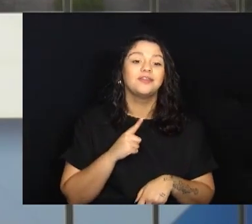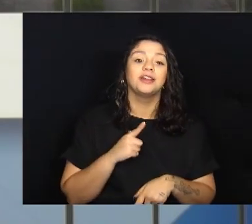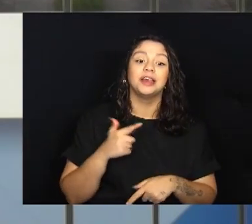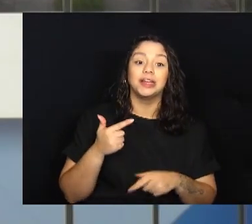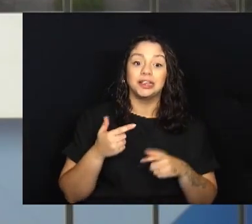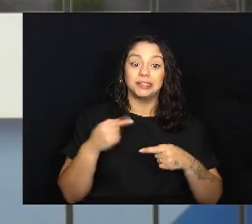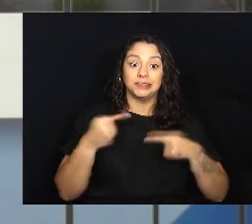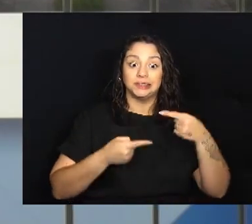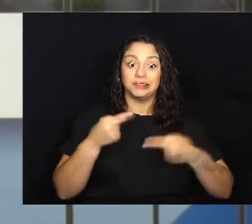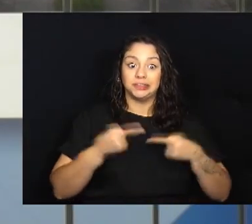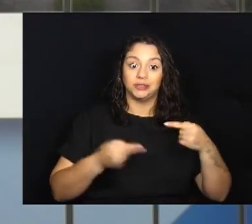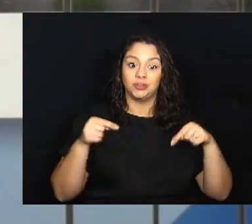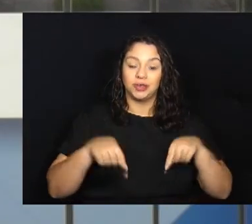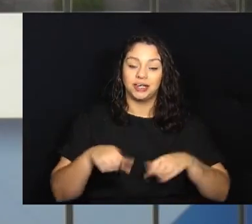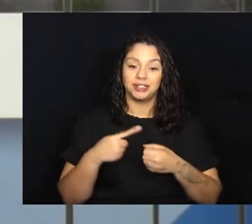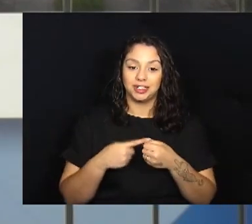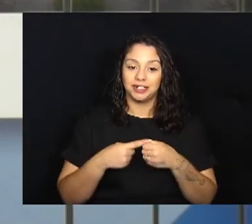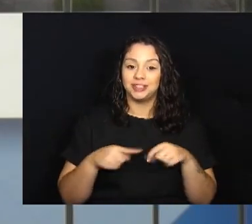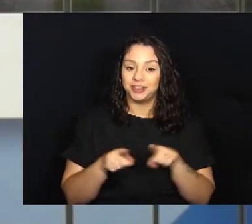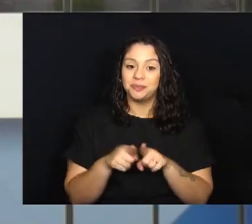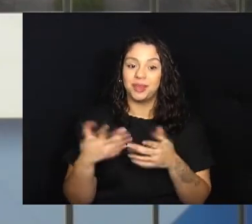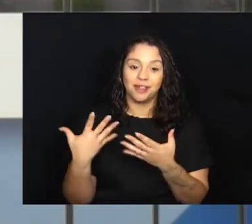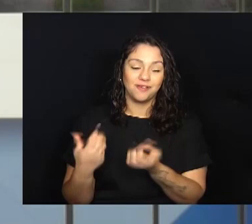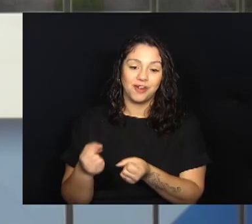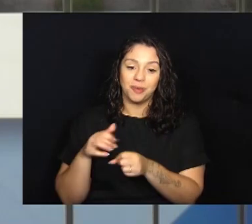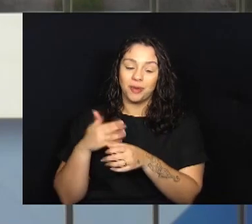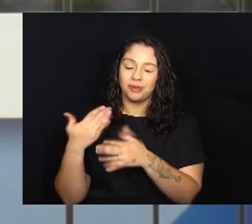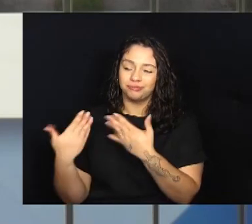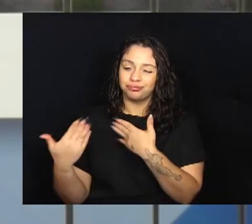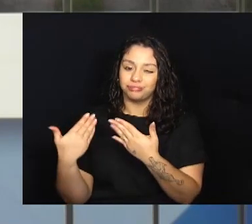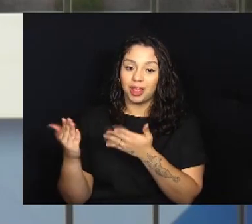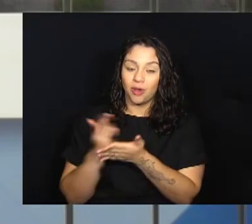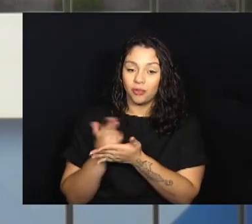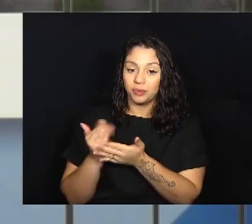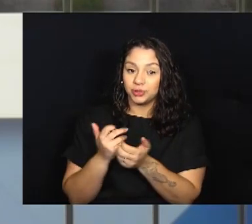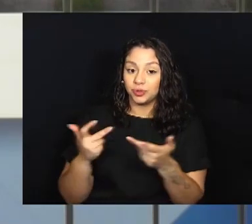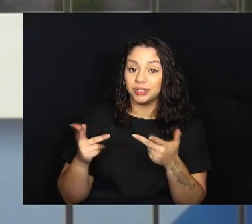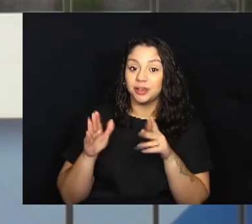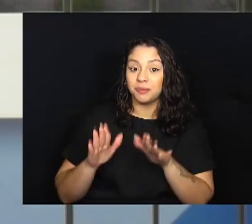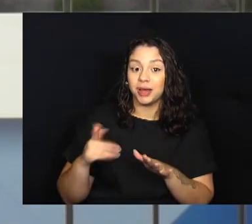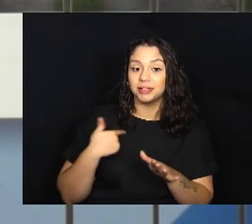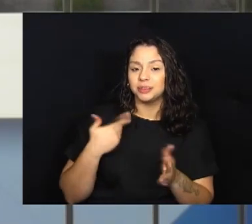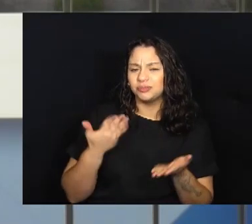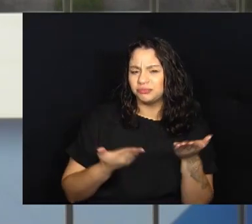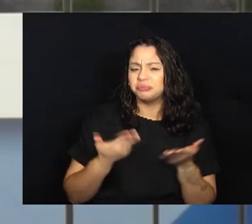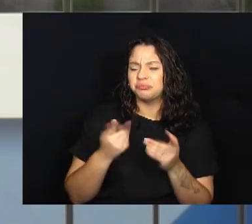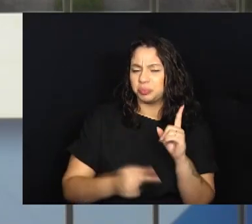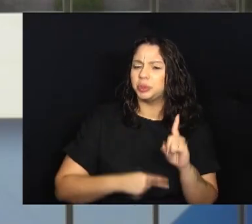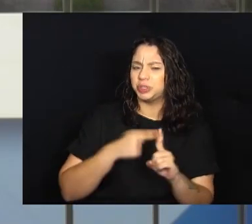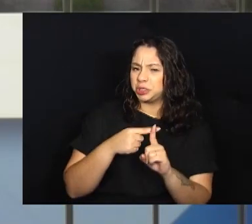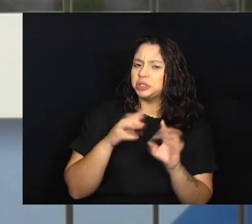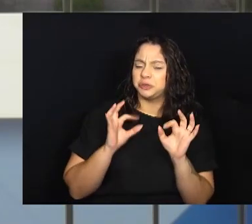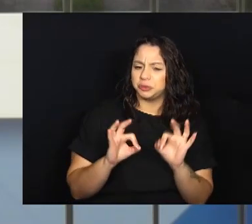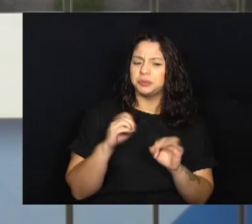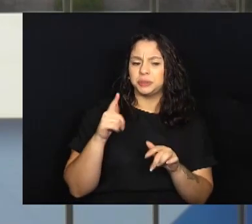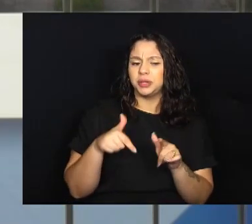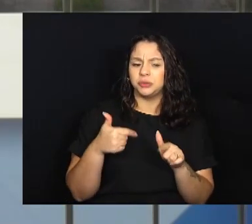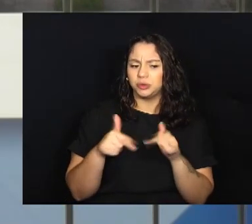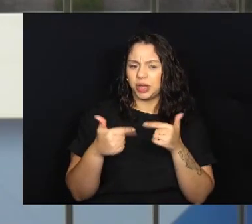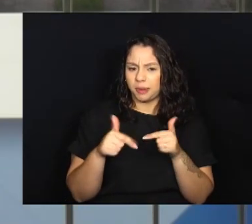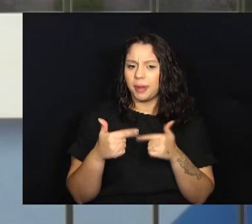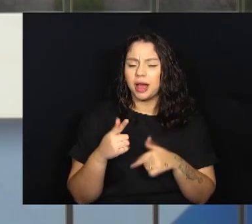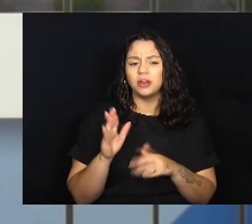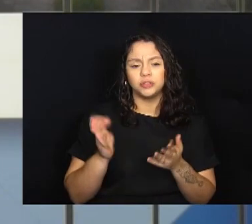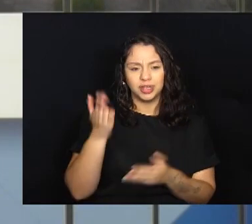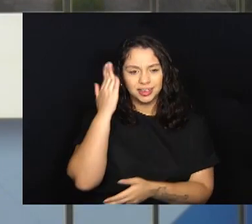na cidade também, né? Acho que a gente vai conversar com algumas delas. Sim. Mas eu faço um balanço bastante positivo, assim, do trabalho. A gente sabe